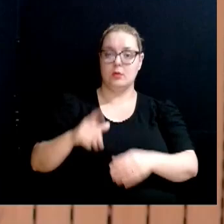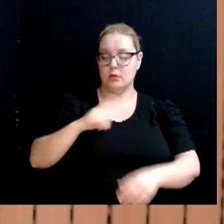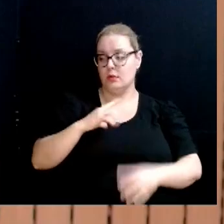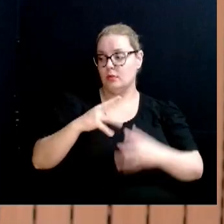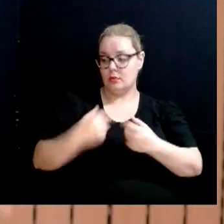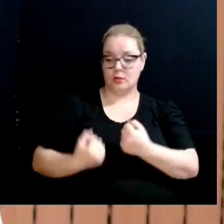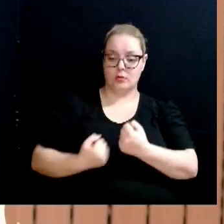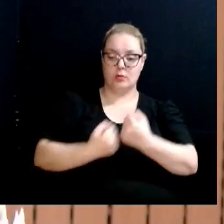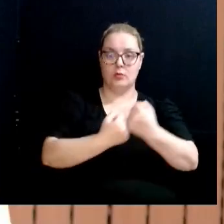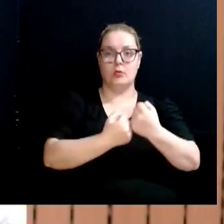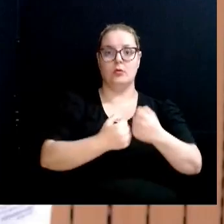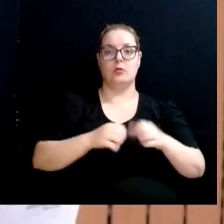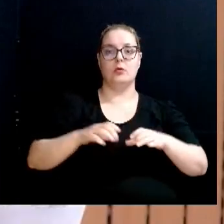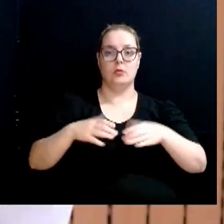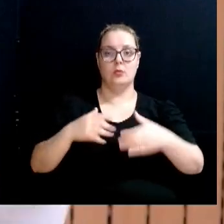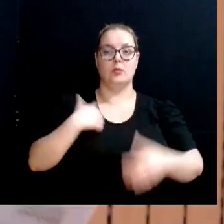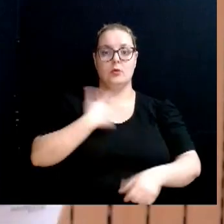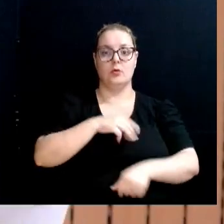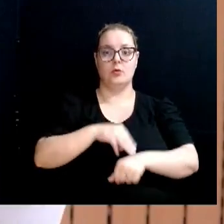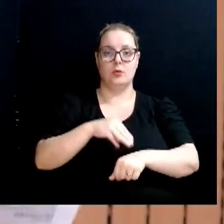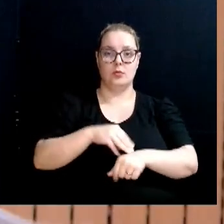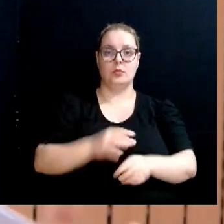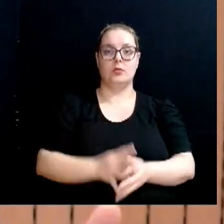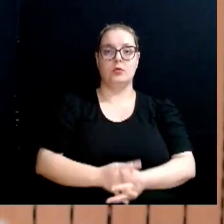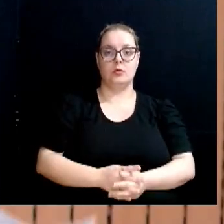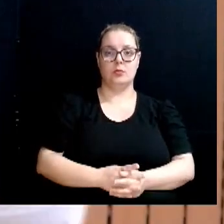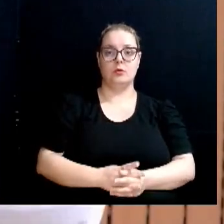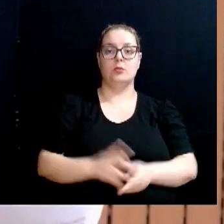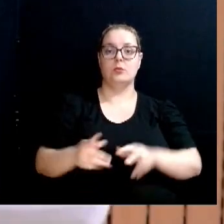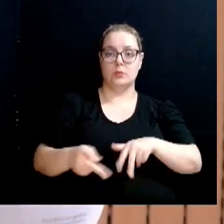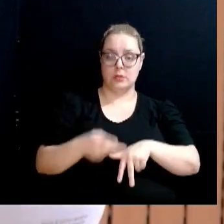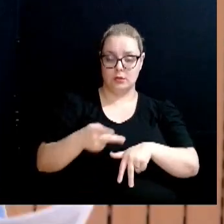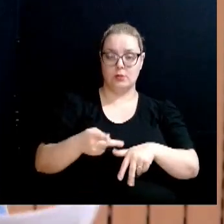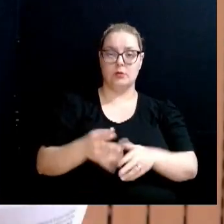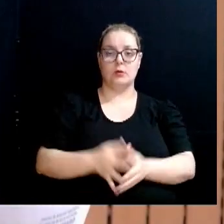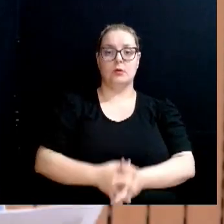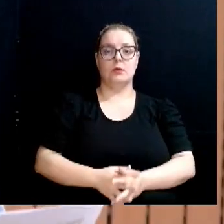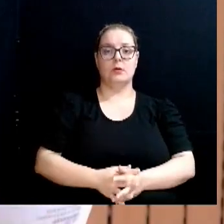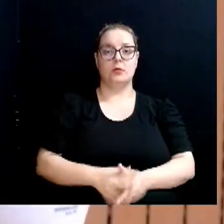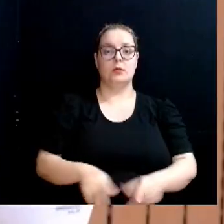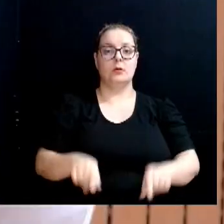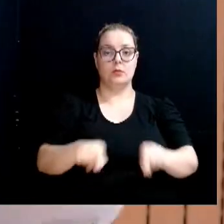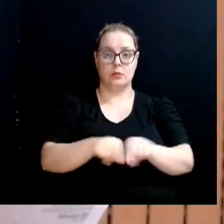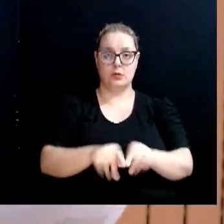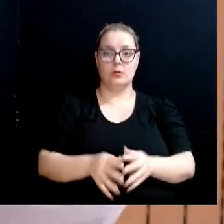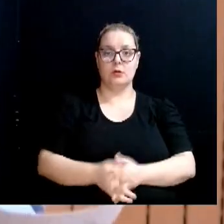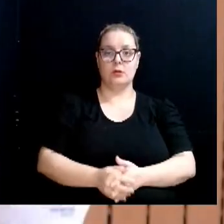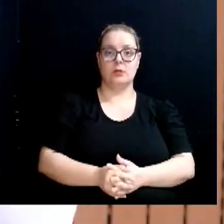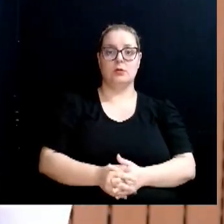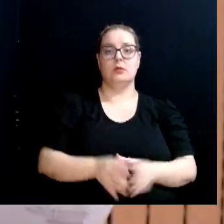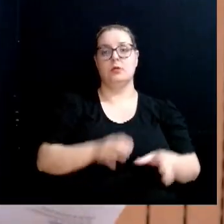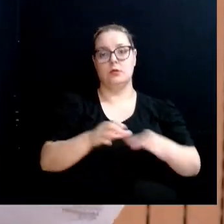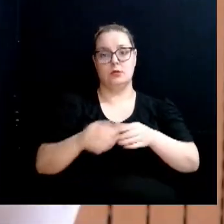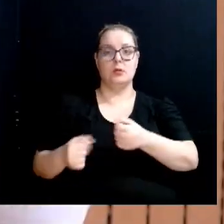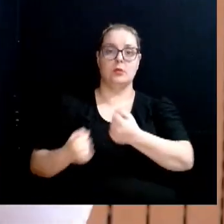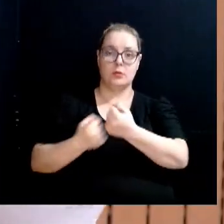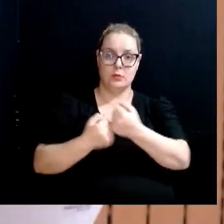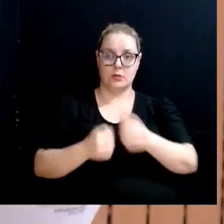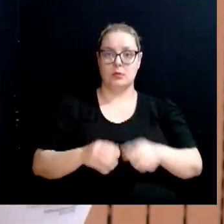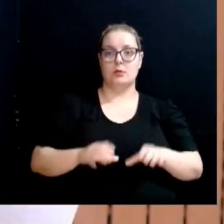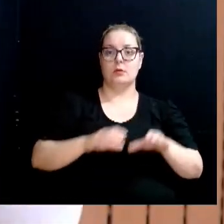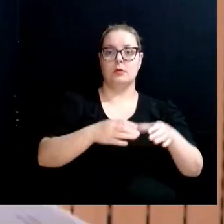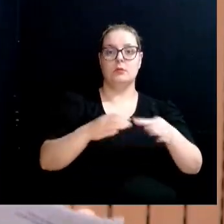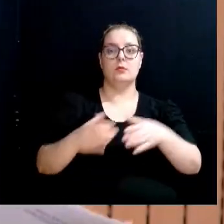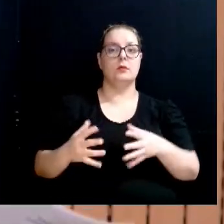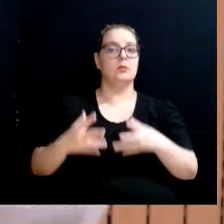dos nossos membros que exararam o parecer. Também da coordenadoria de apoio às comissões da casa, enfim, todo